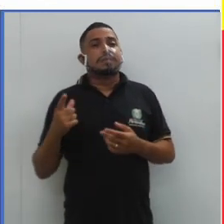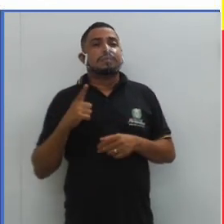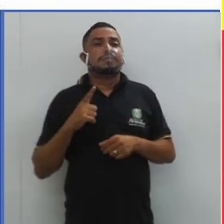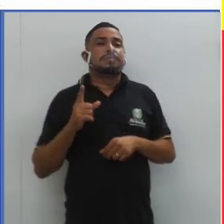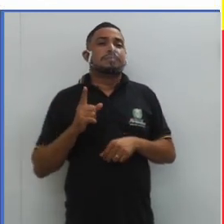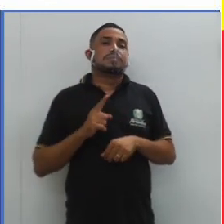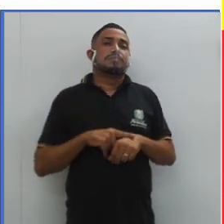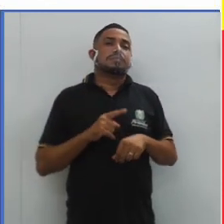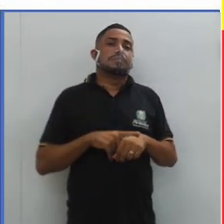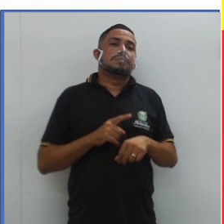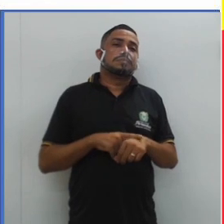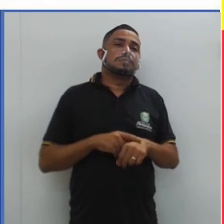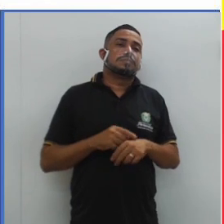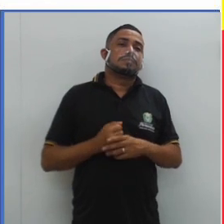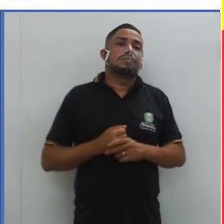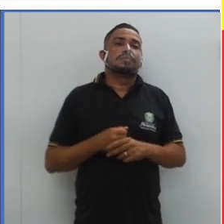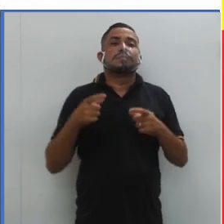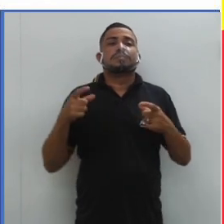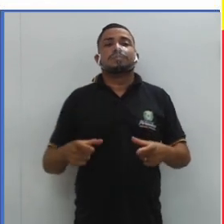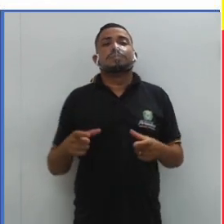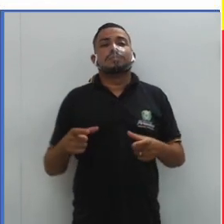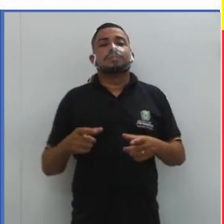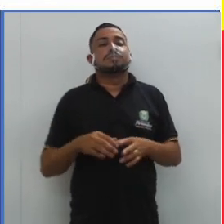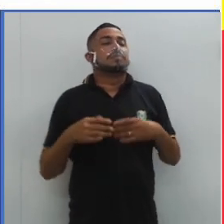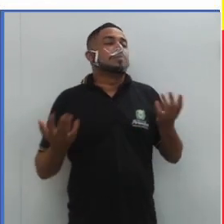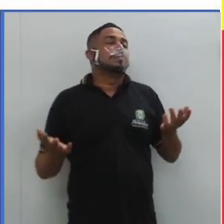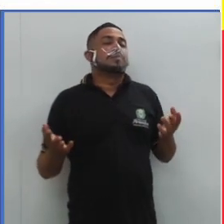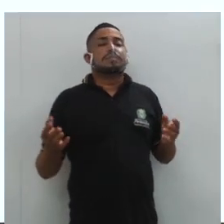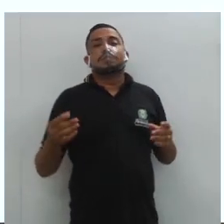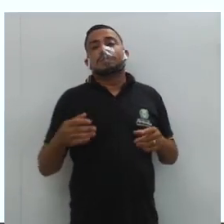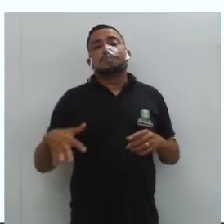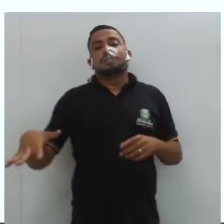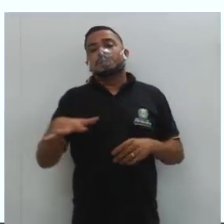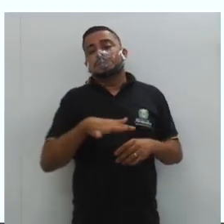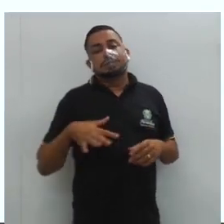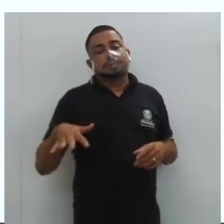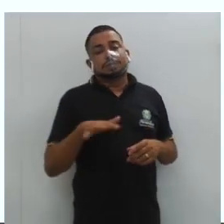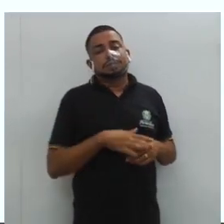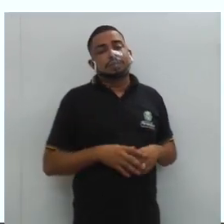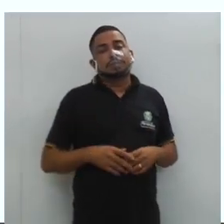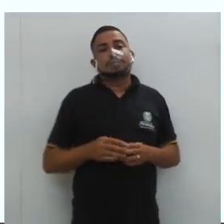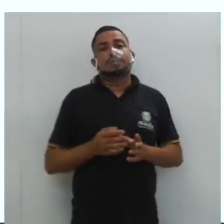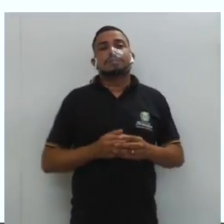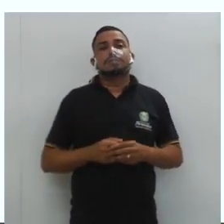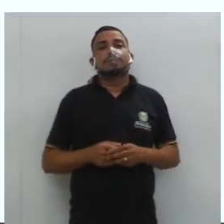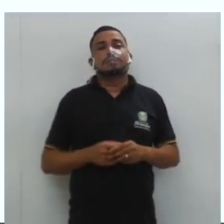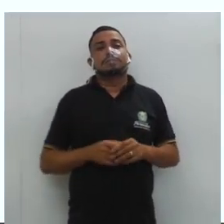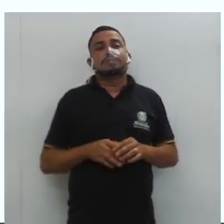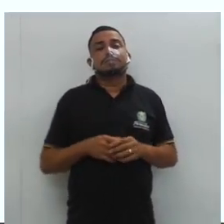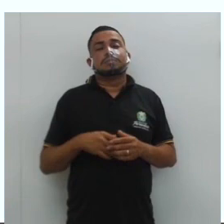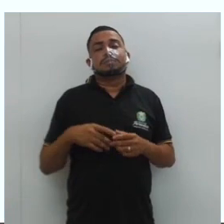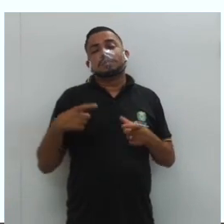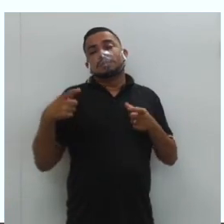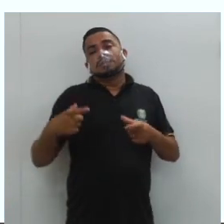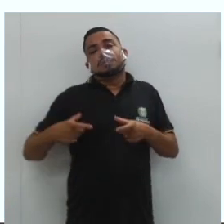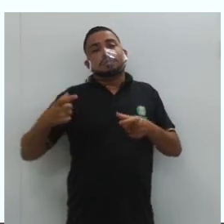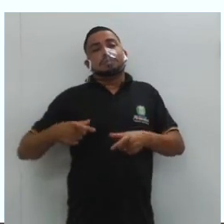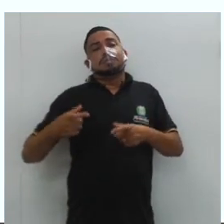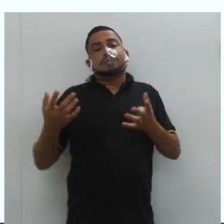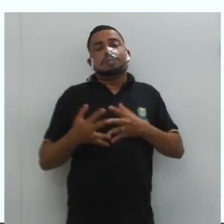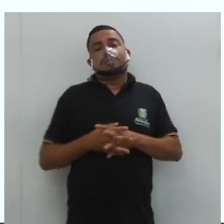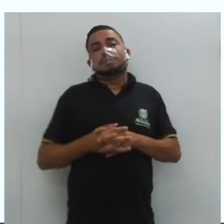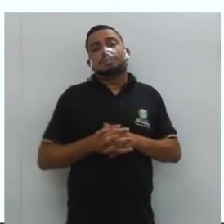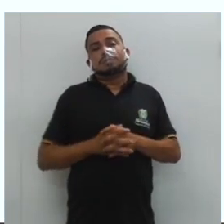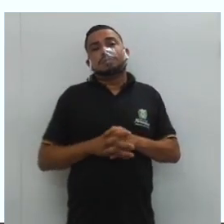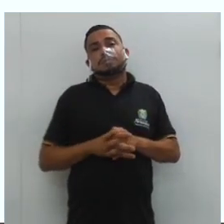externo, o local e o tempo. Então, no cabeçalho você vai ver quais são os ambientes, né, que vão ser utilizados para o filme, o ambiente interno ou externo, o